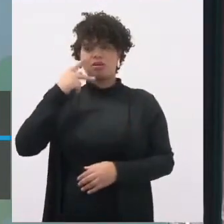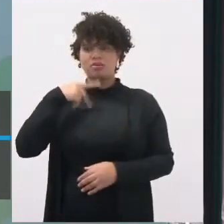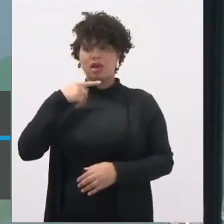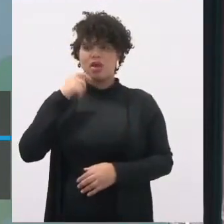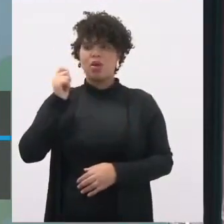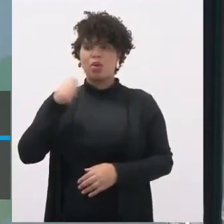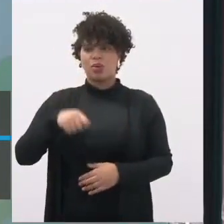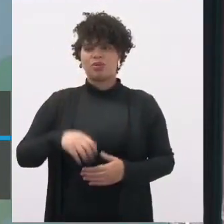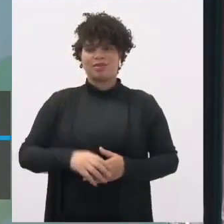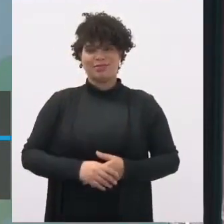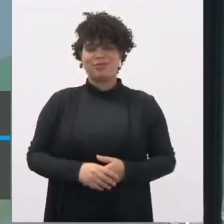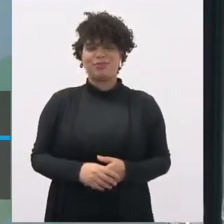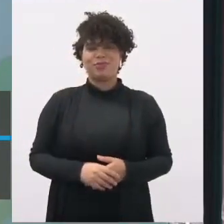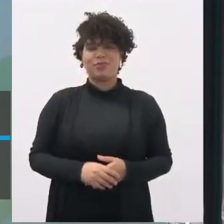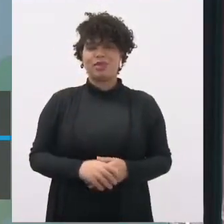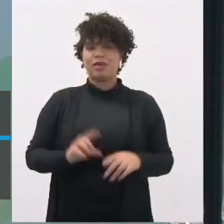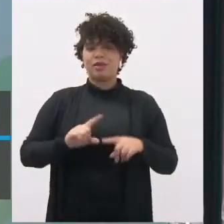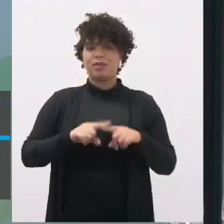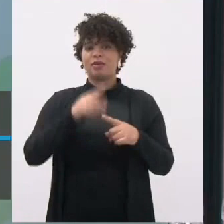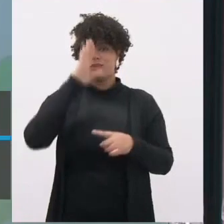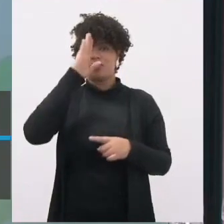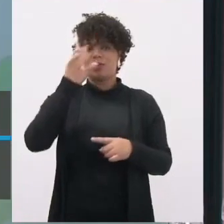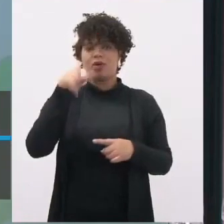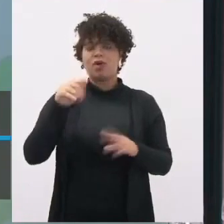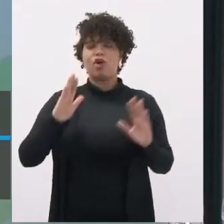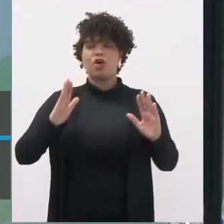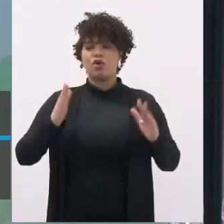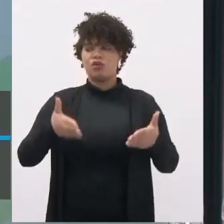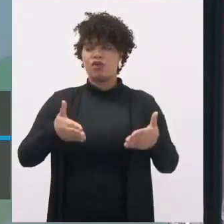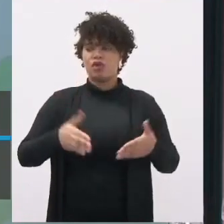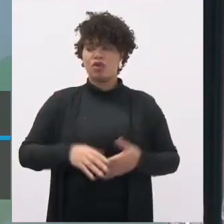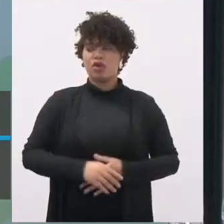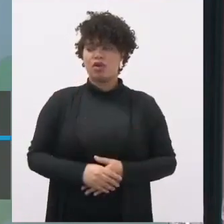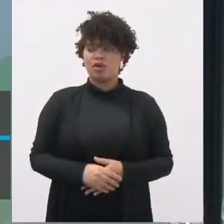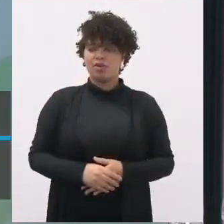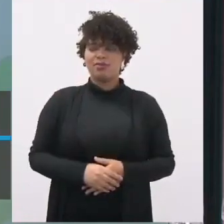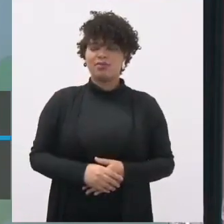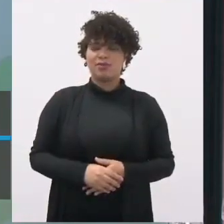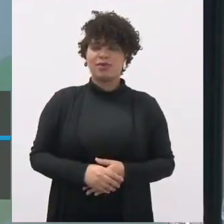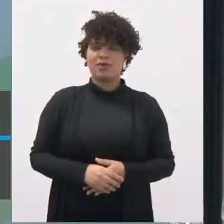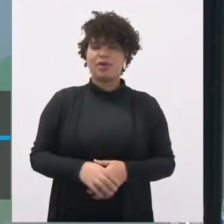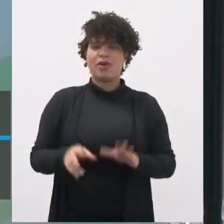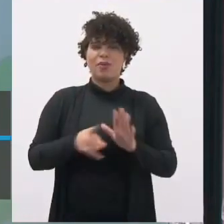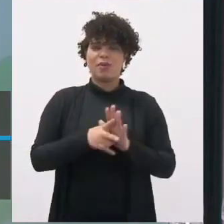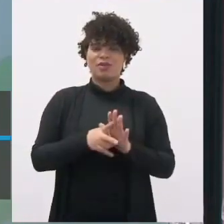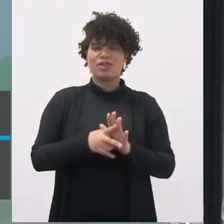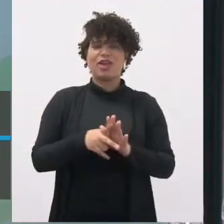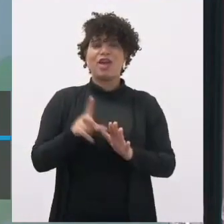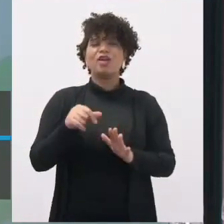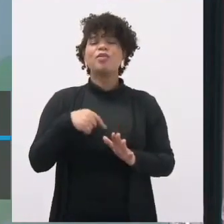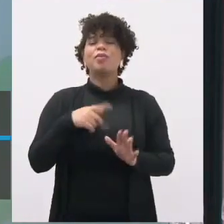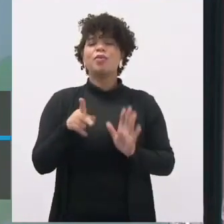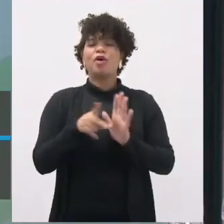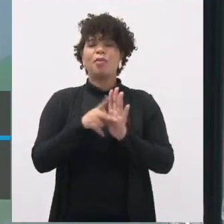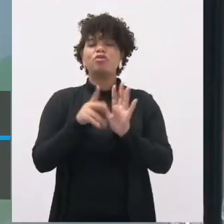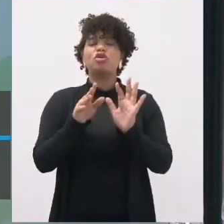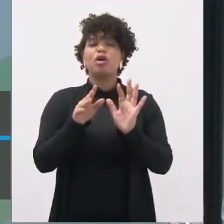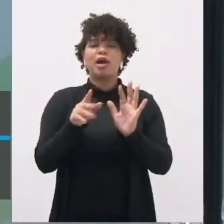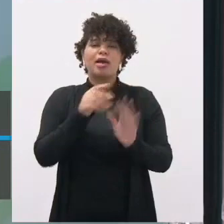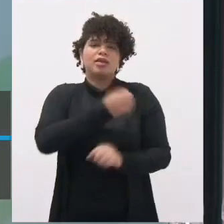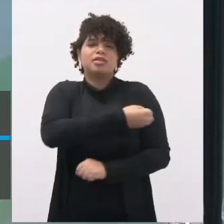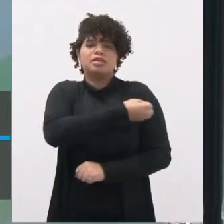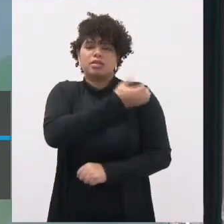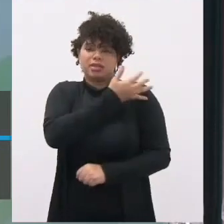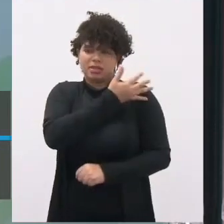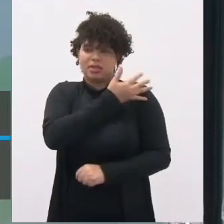que ele conseguir. Mas o foco principal mesmo, né, ao final dos anos finais, a gente